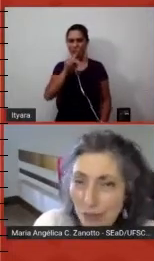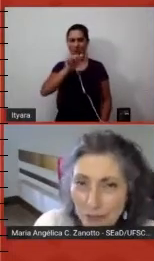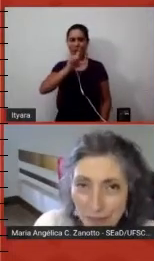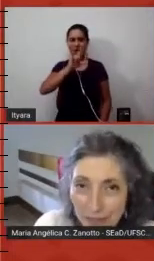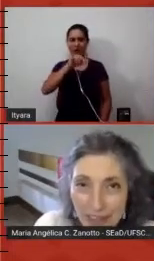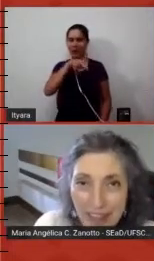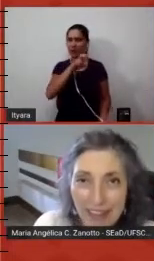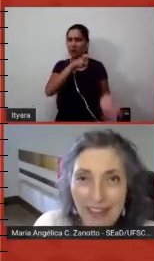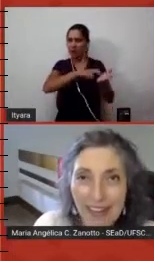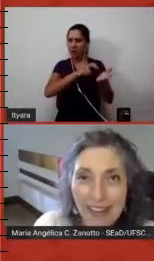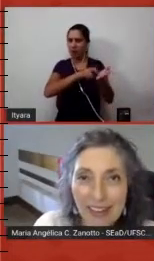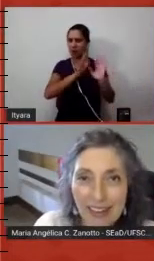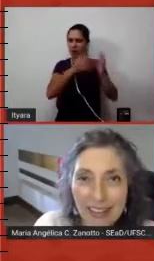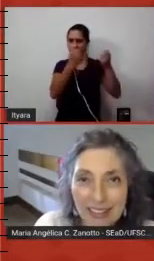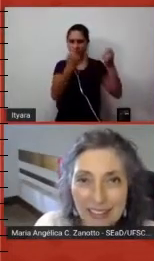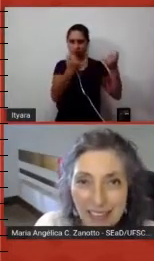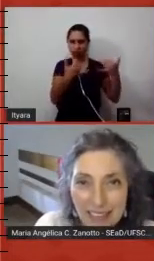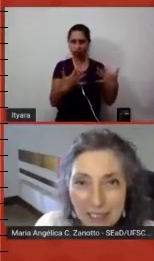manhã, é um assunto